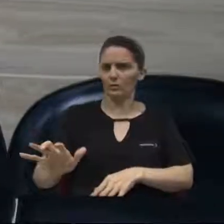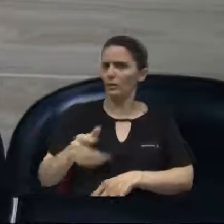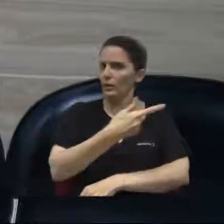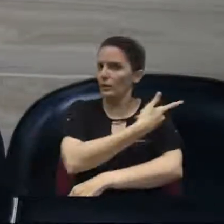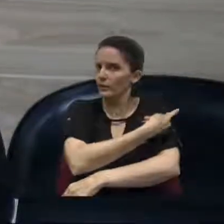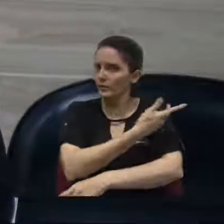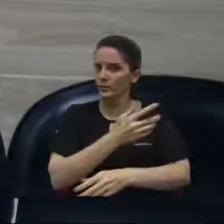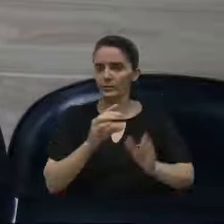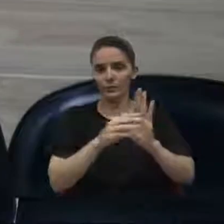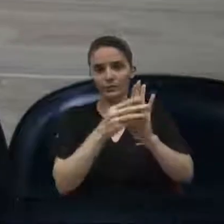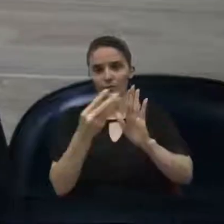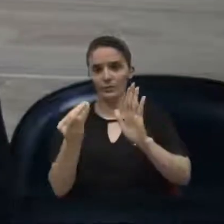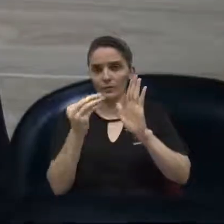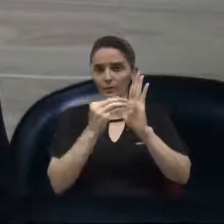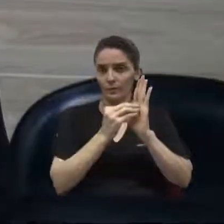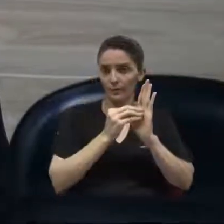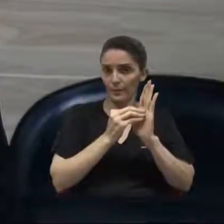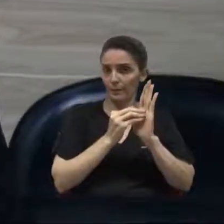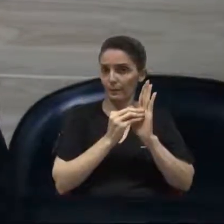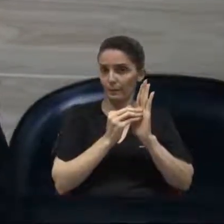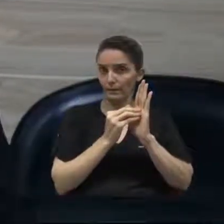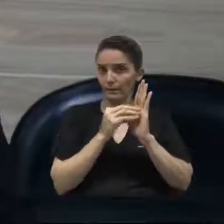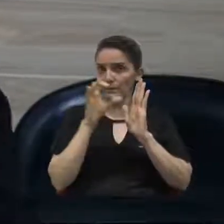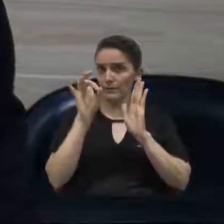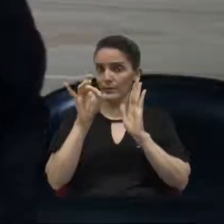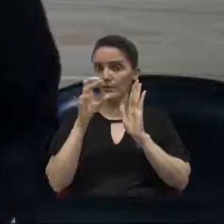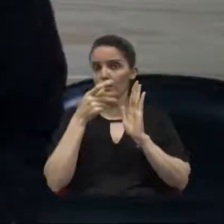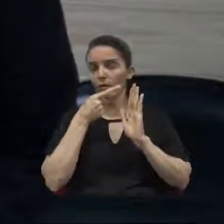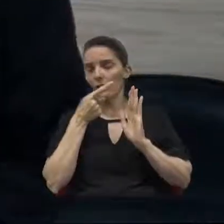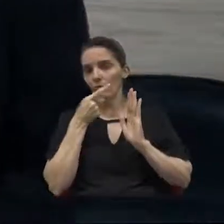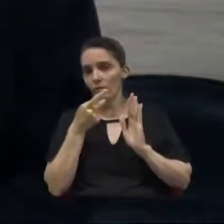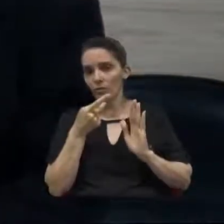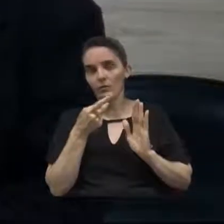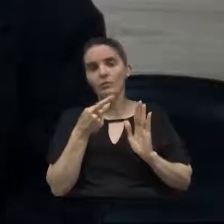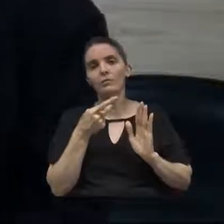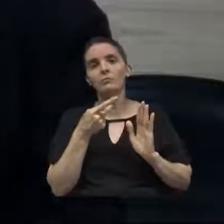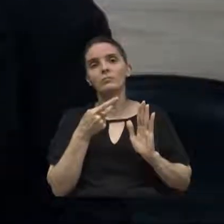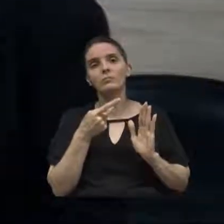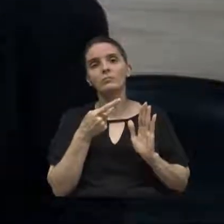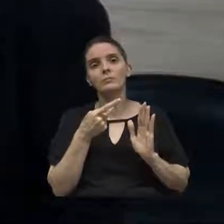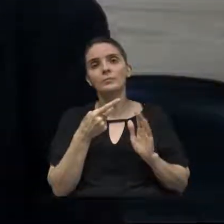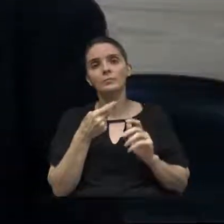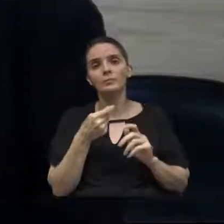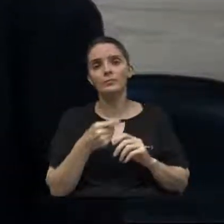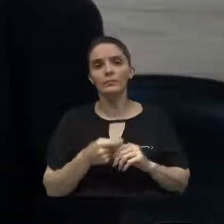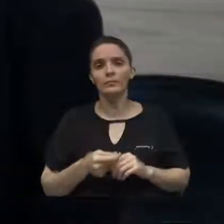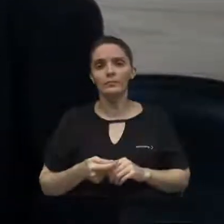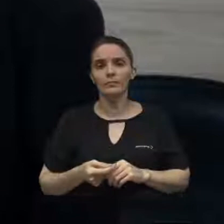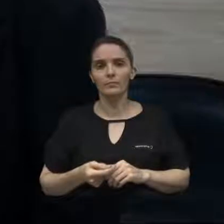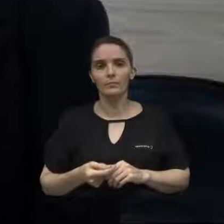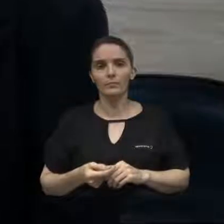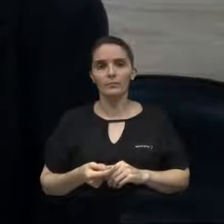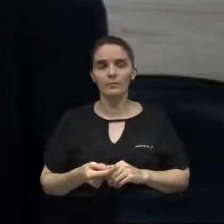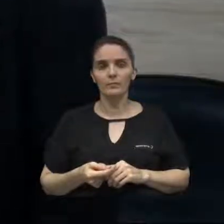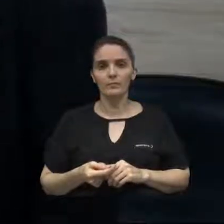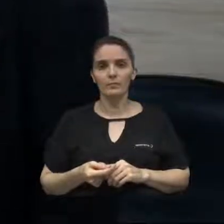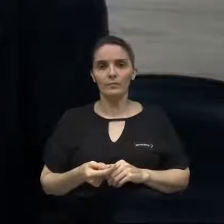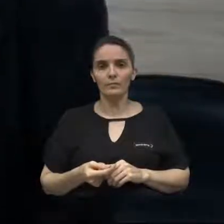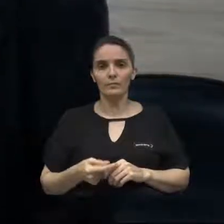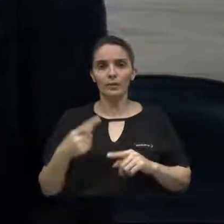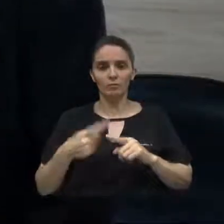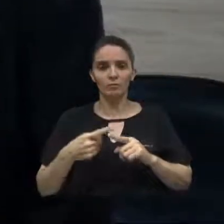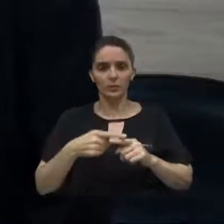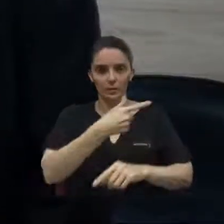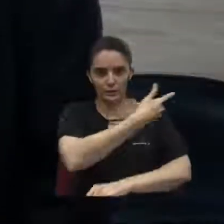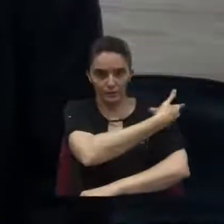A emenda aqui só está dizendo que aumenta-se o prazo, porque muitas vacinas têm